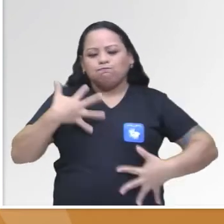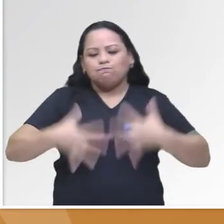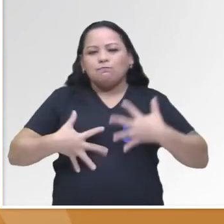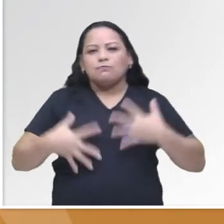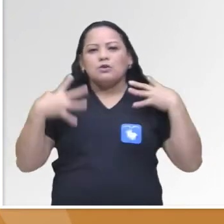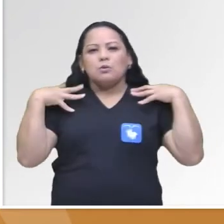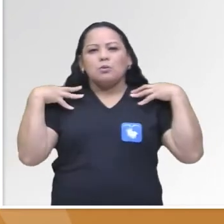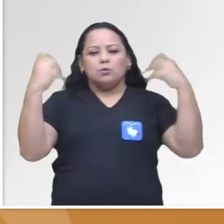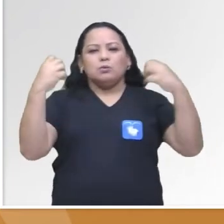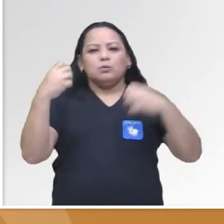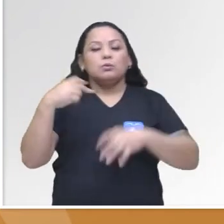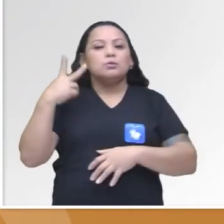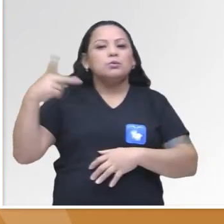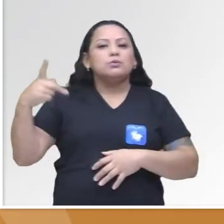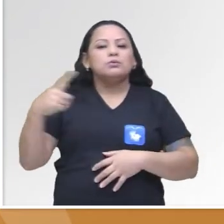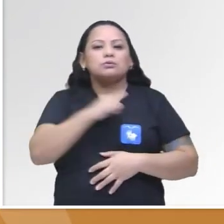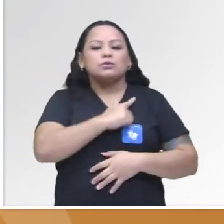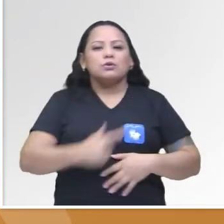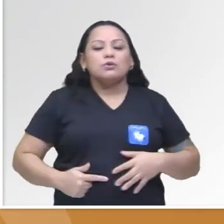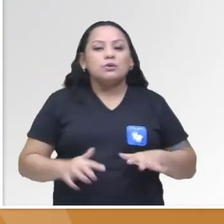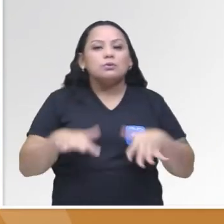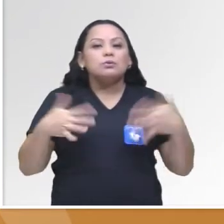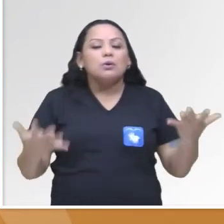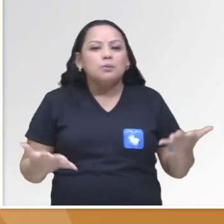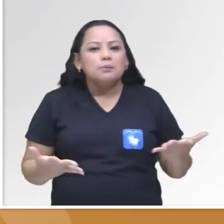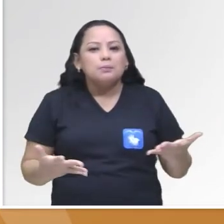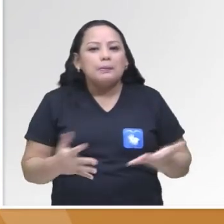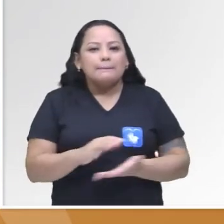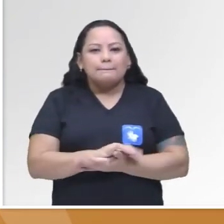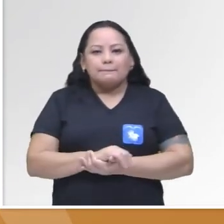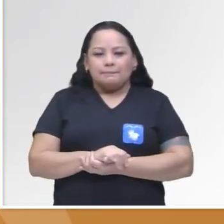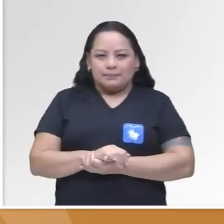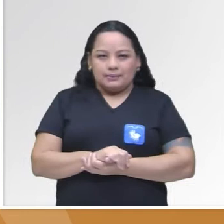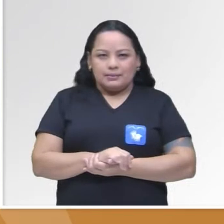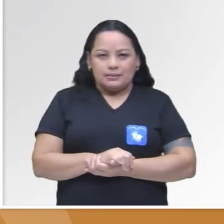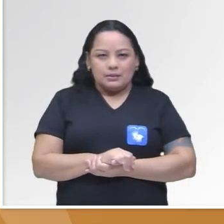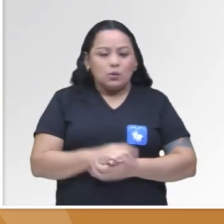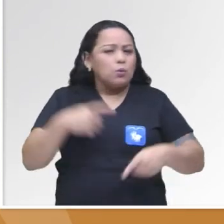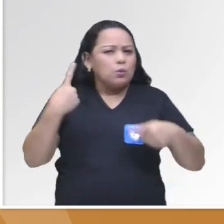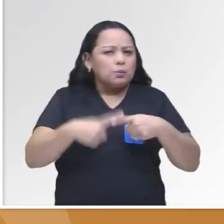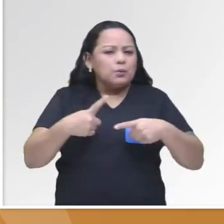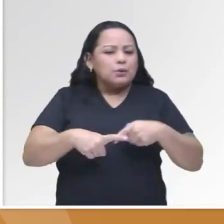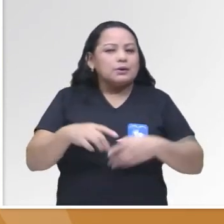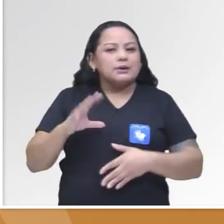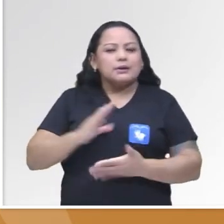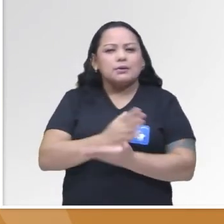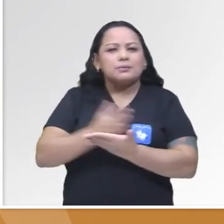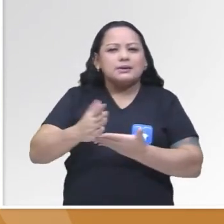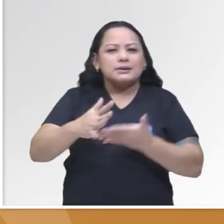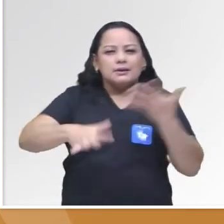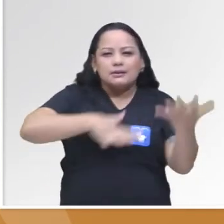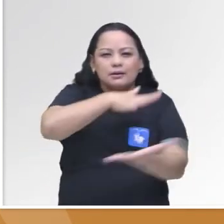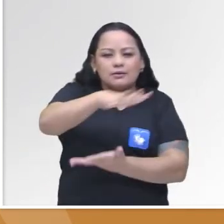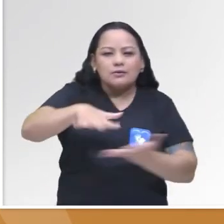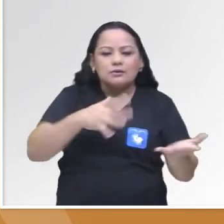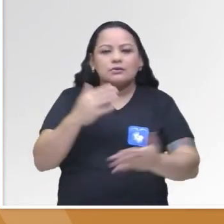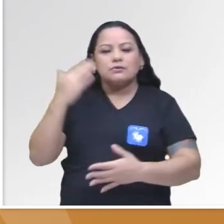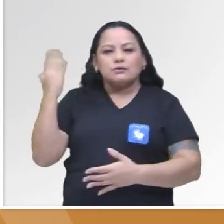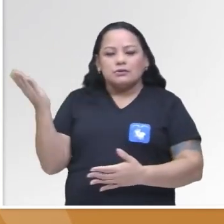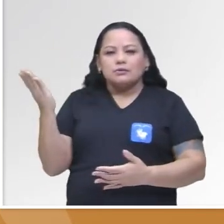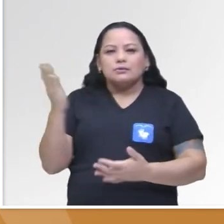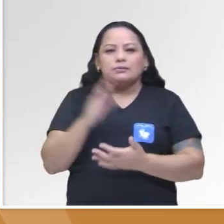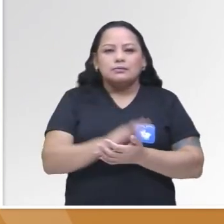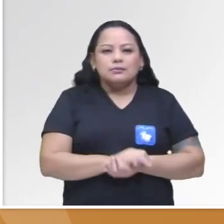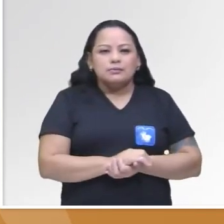Qual vai ser o estopim? Vamos ver. O estopim para que a Revolução fosse iniciada foi vinculado